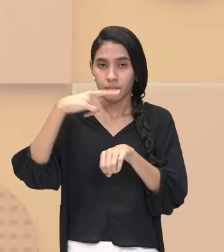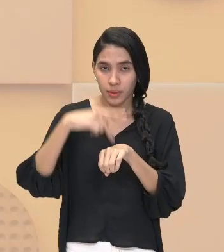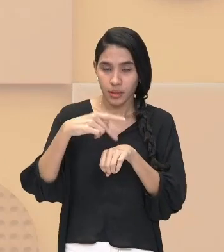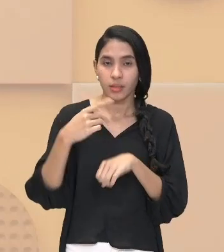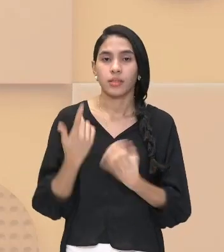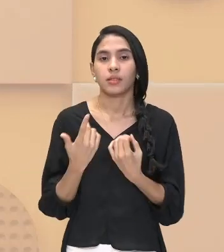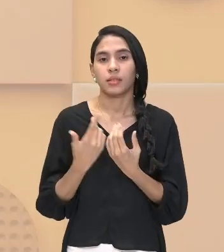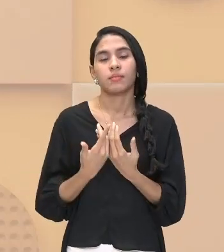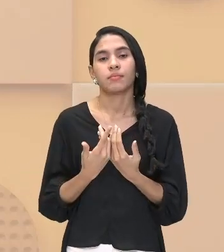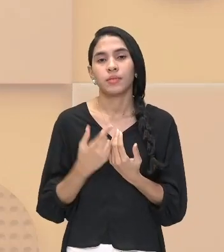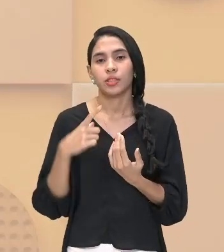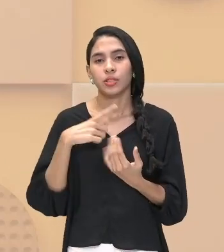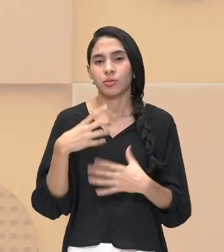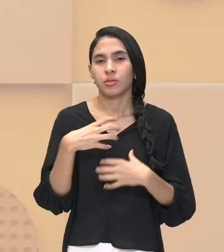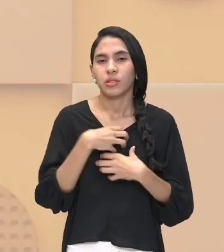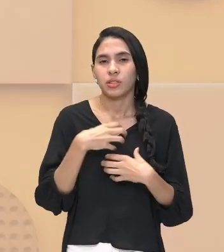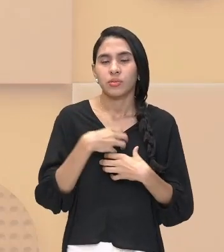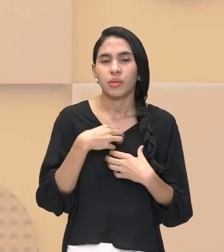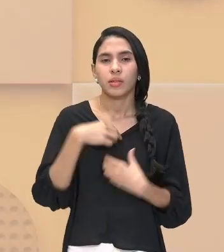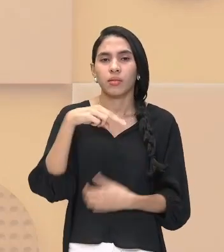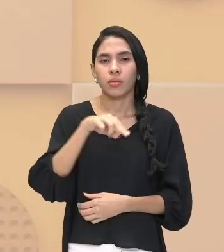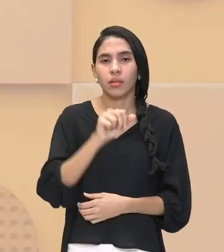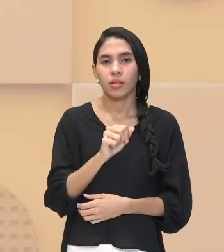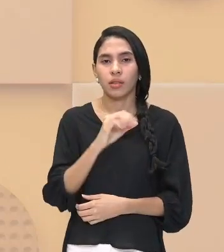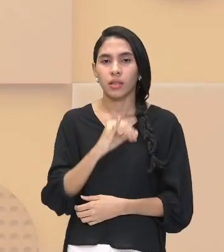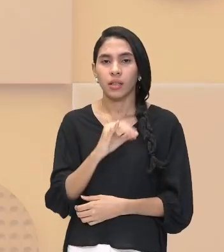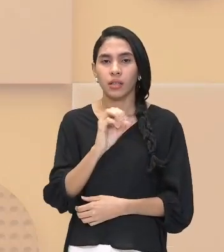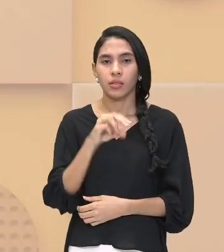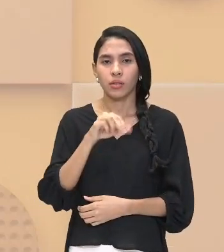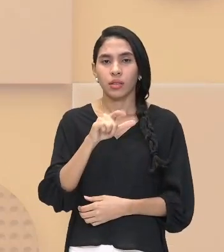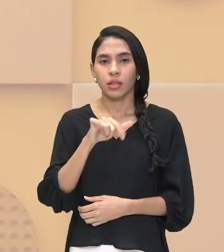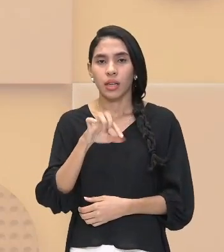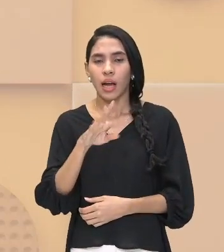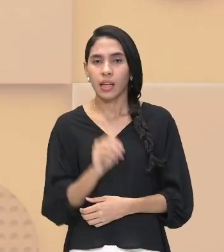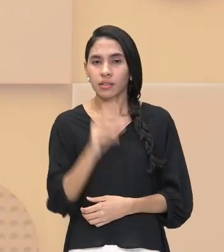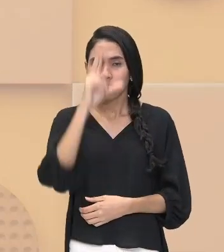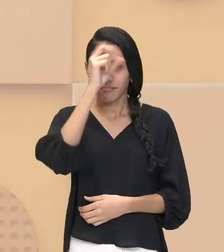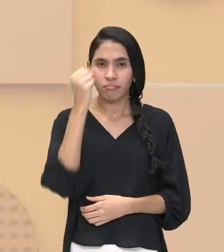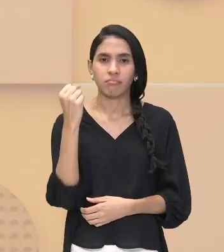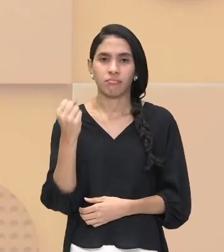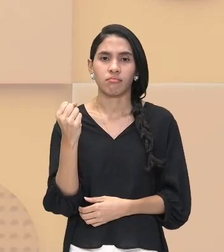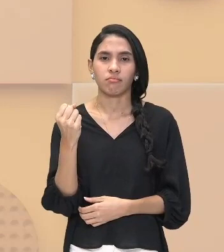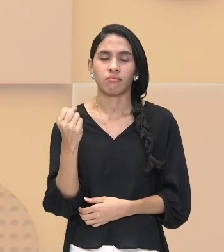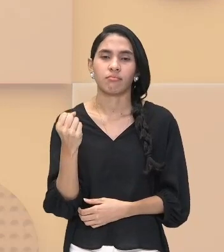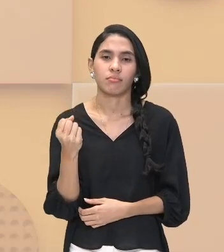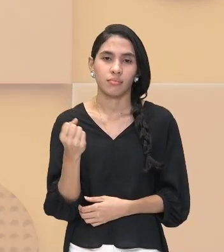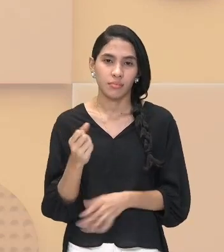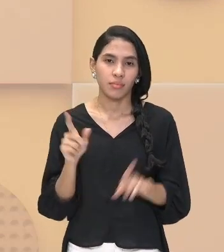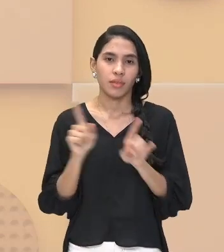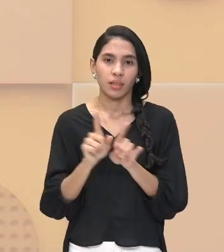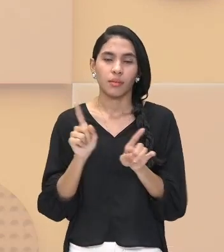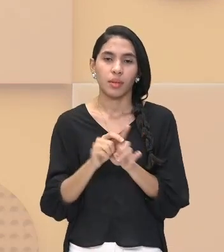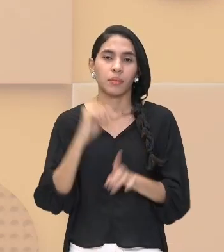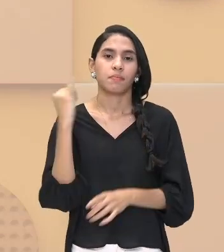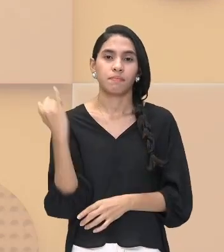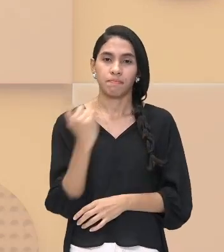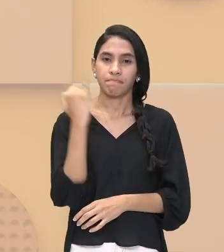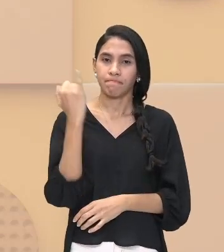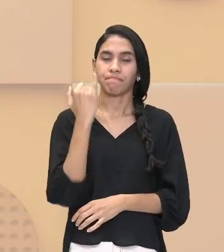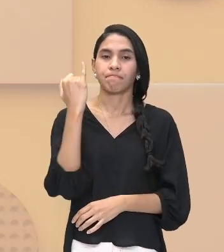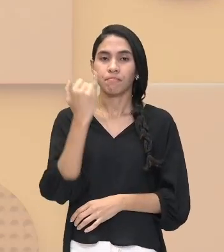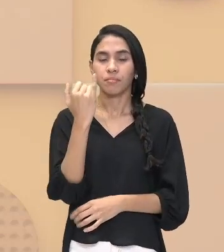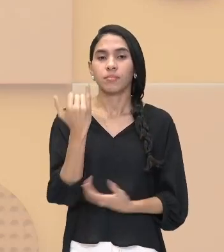elas saíram com um sentimento nacionalista bastante fortalecido. E isso foi muito importante